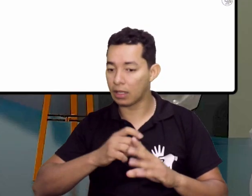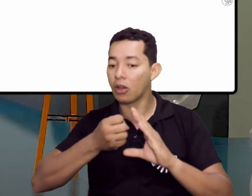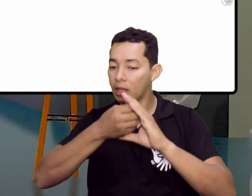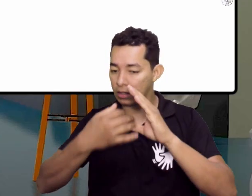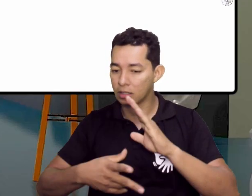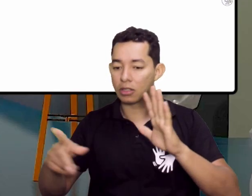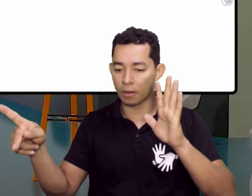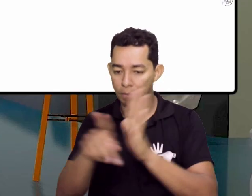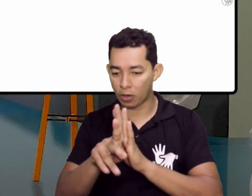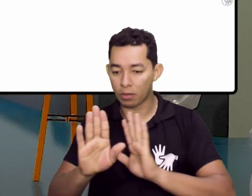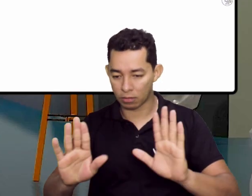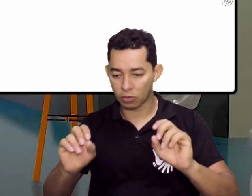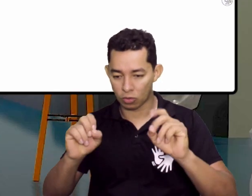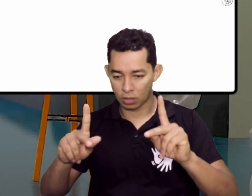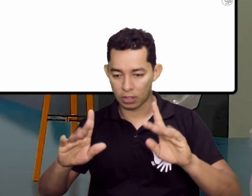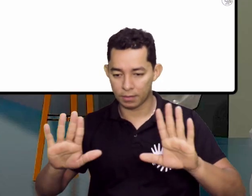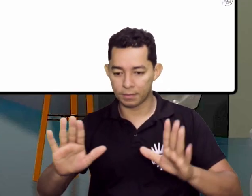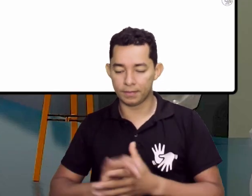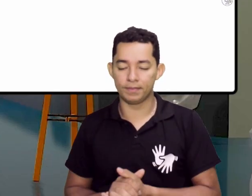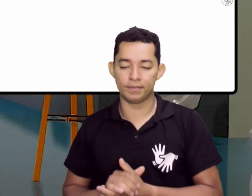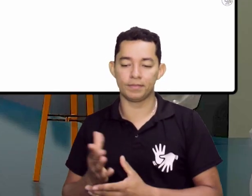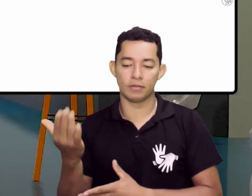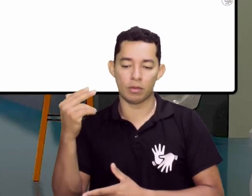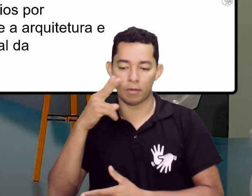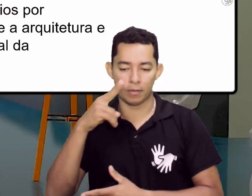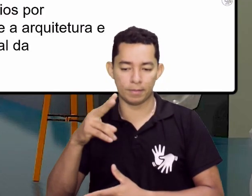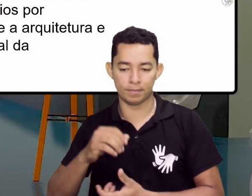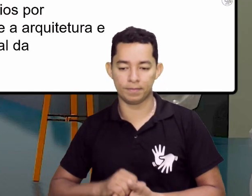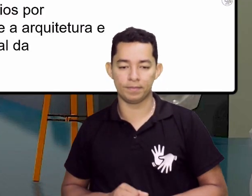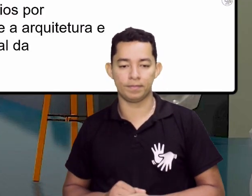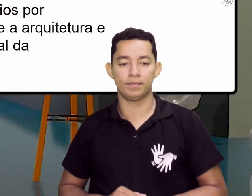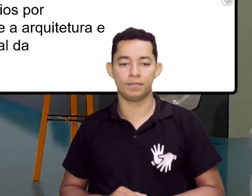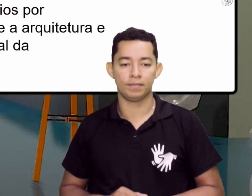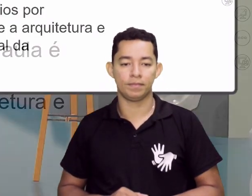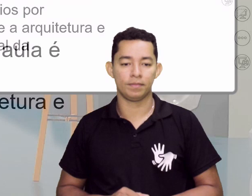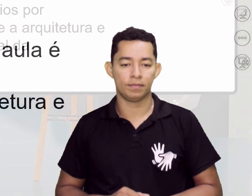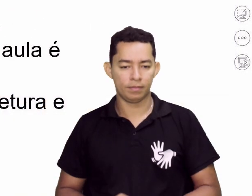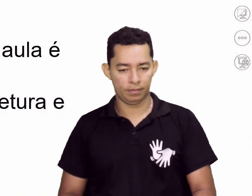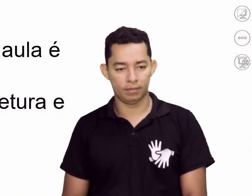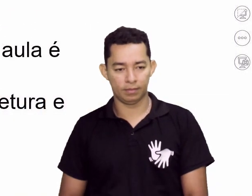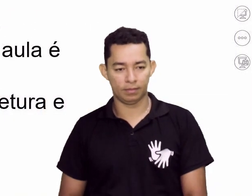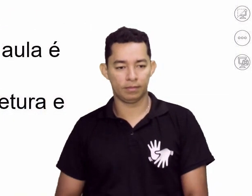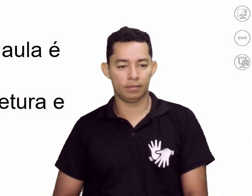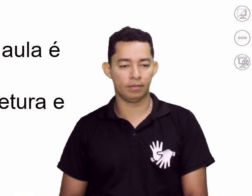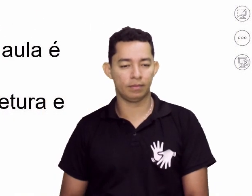dali, já está valendo, tá bom? Vamos ver. Olha aqui, ó.